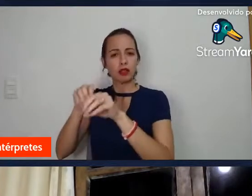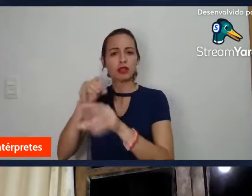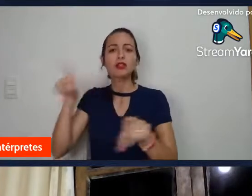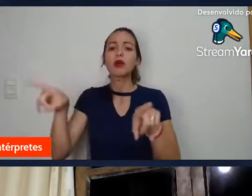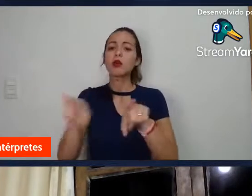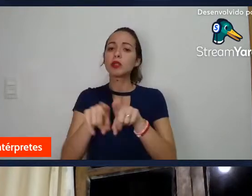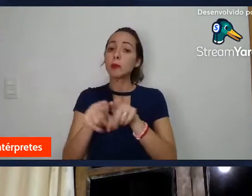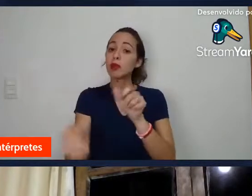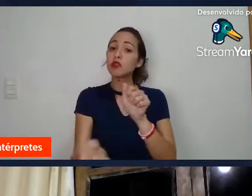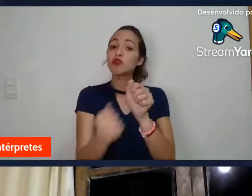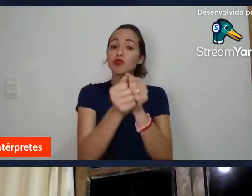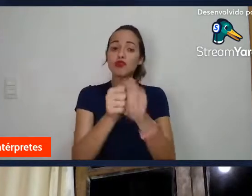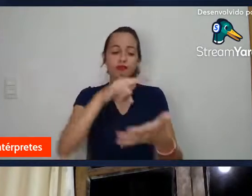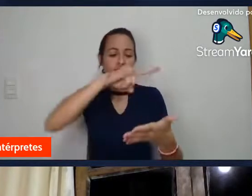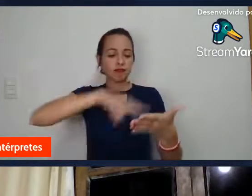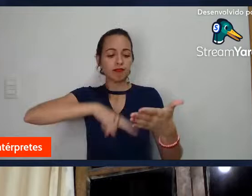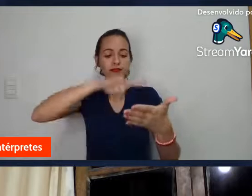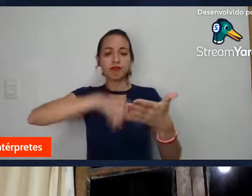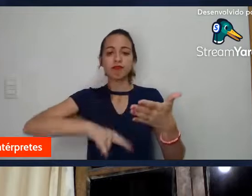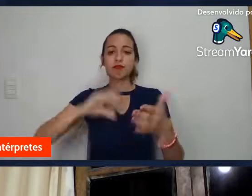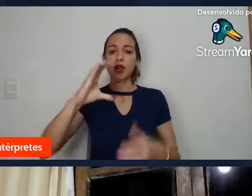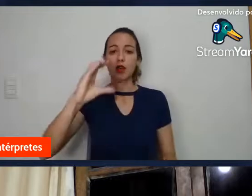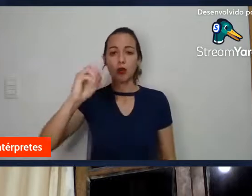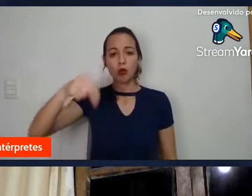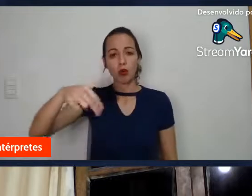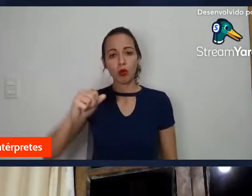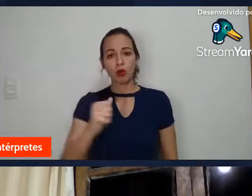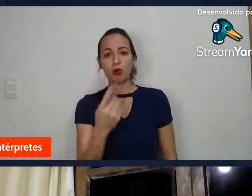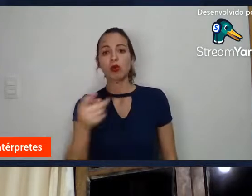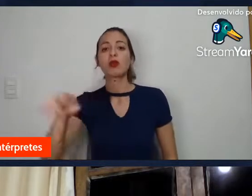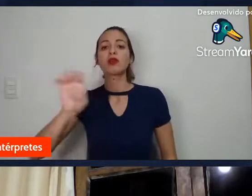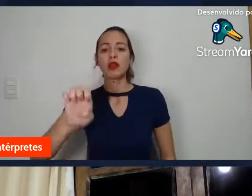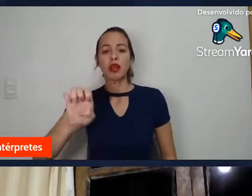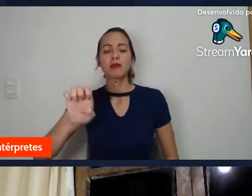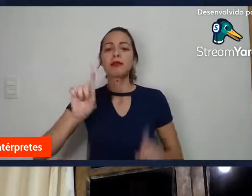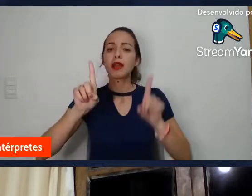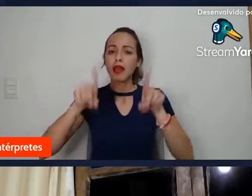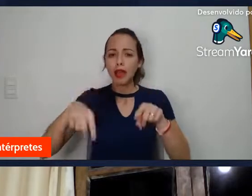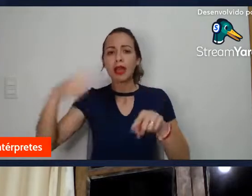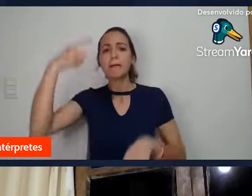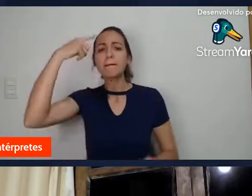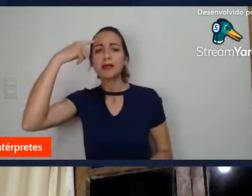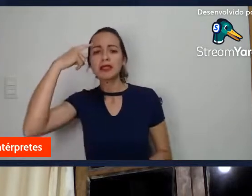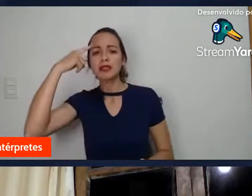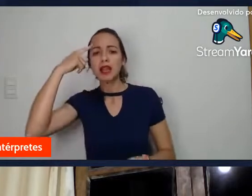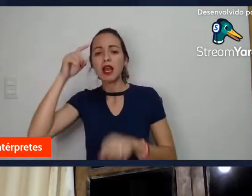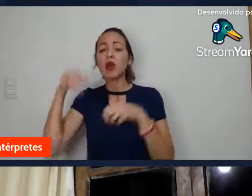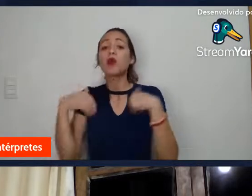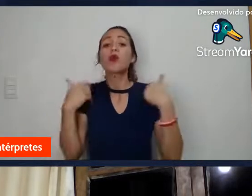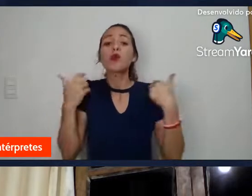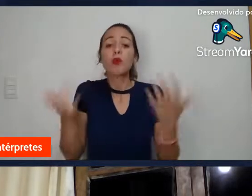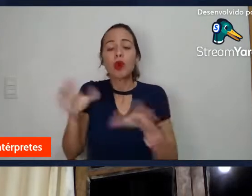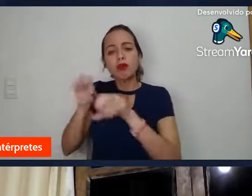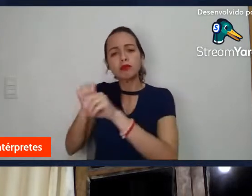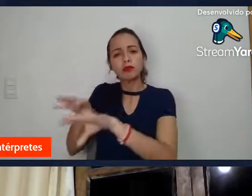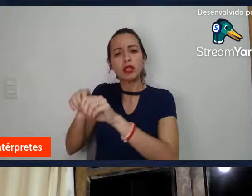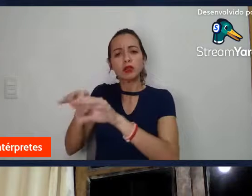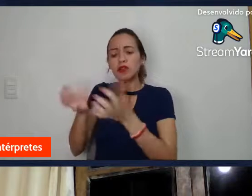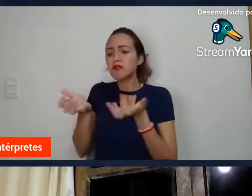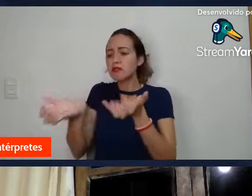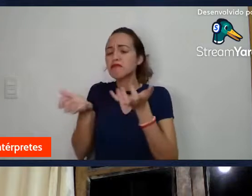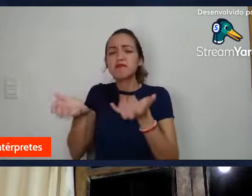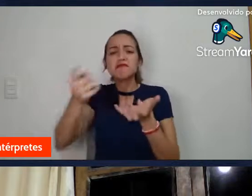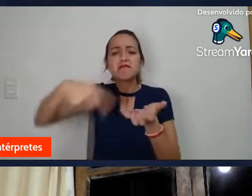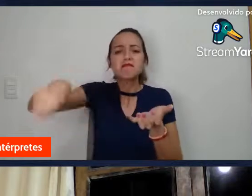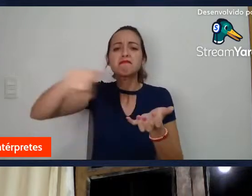CONAP, pensando uma educação que queremos para todos e todas, democrática, inclusiva, com